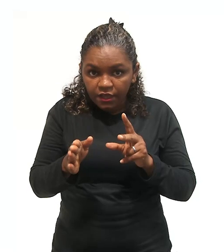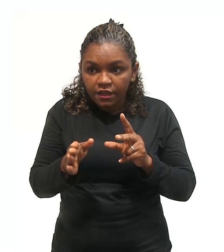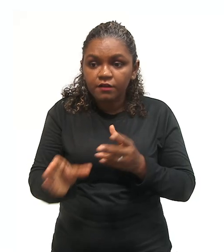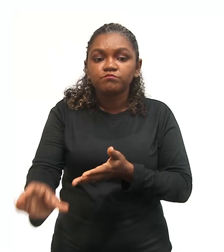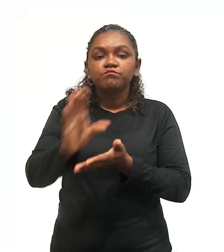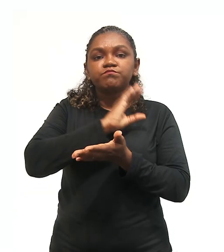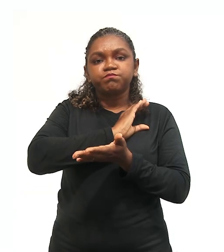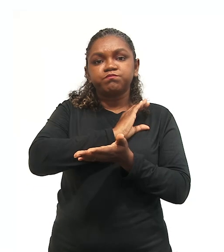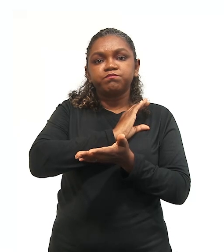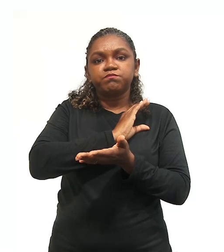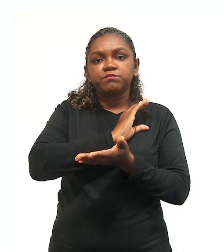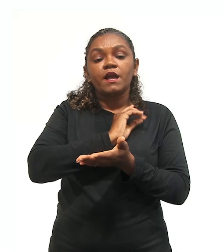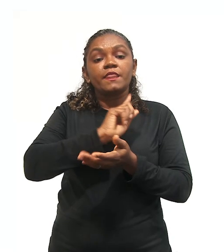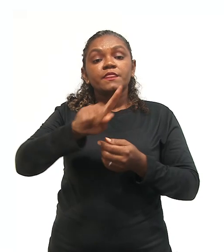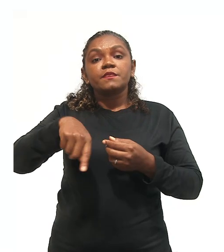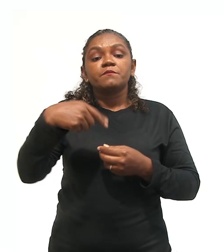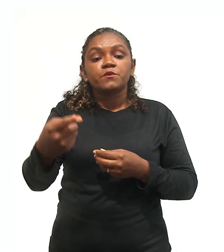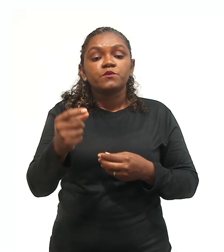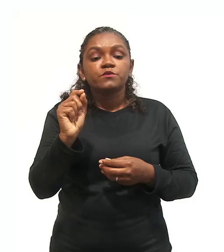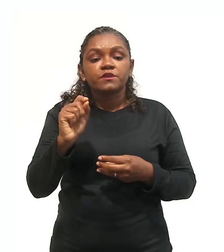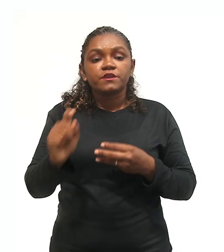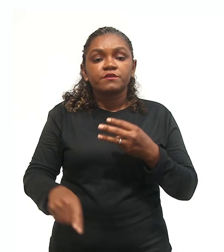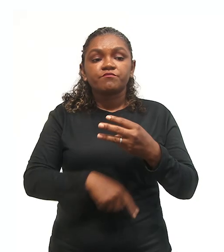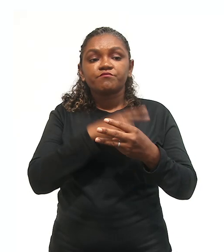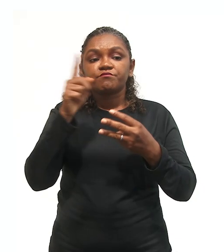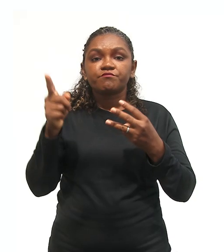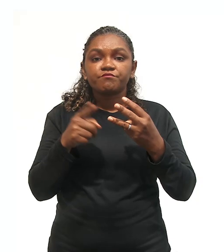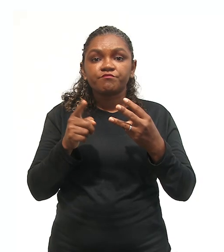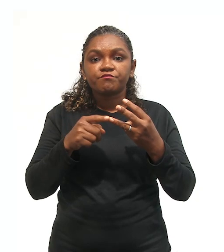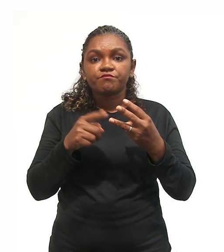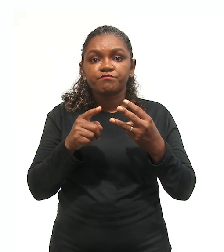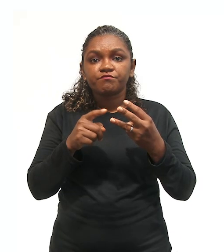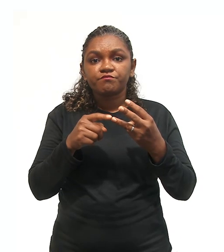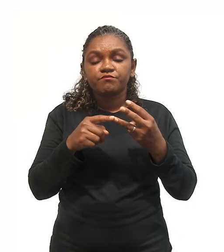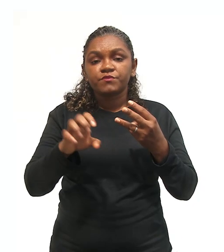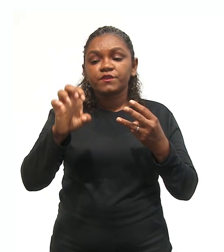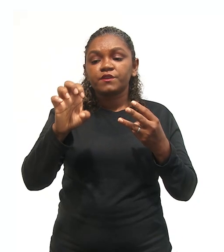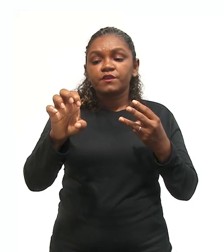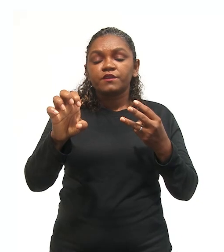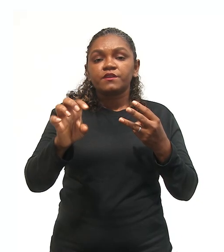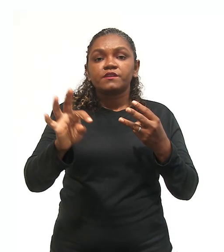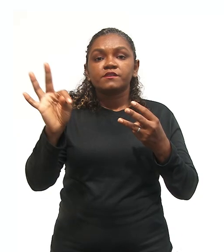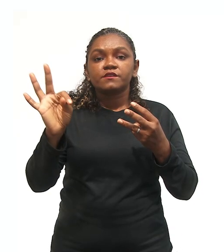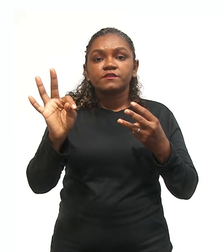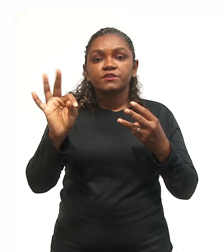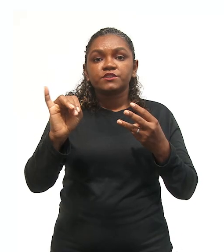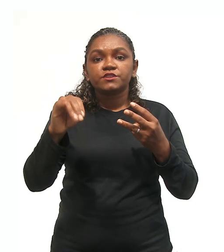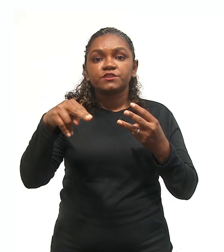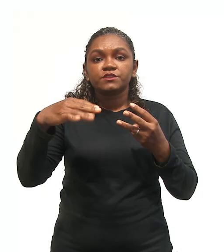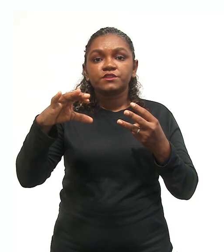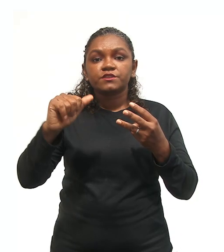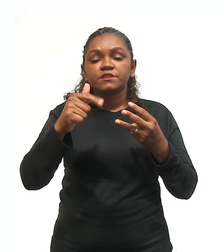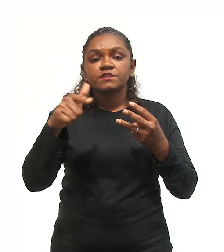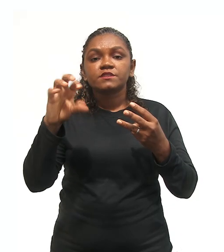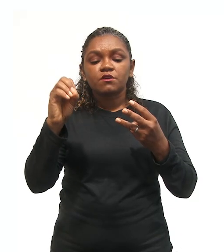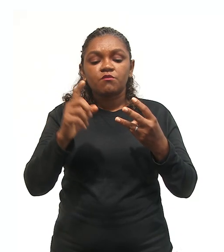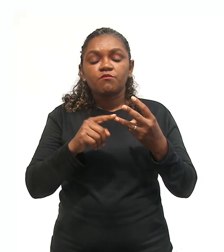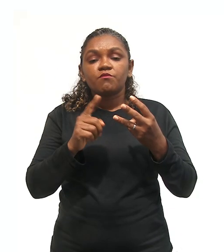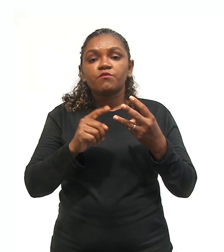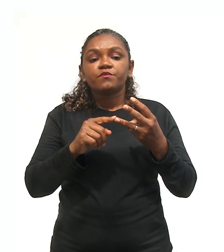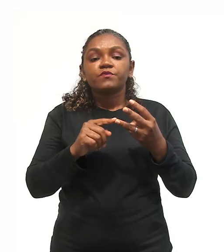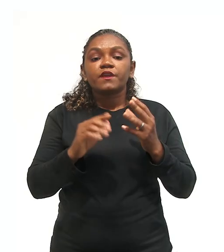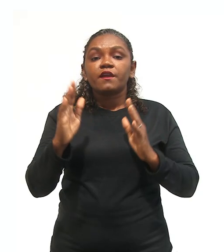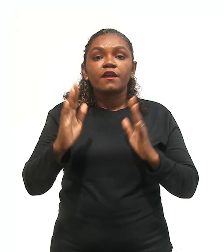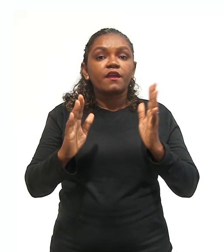recursos. E, por fim, nós falamos da extinção da pessoa jurídica, que é